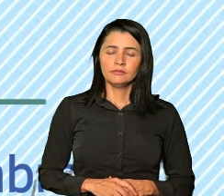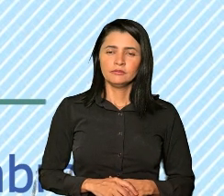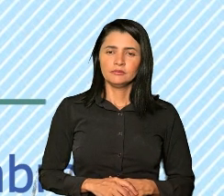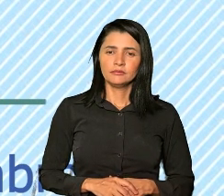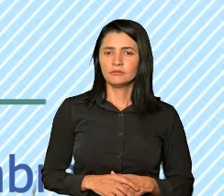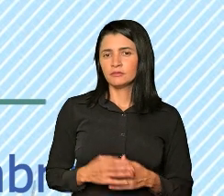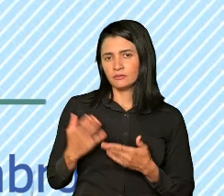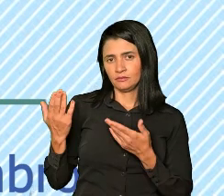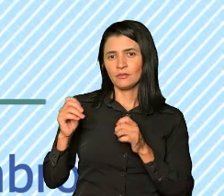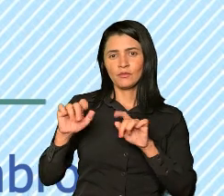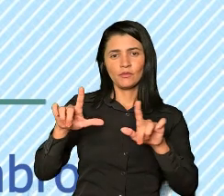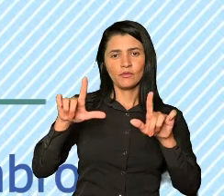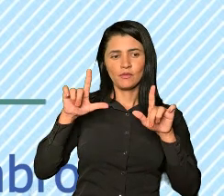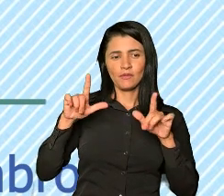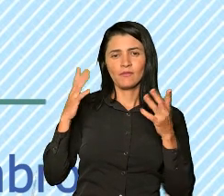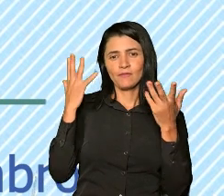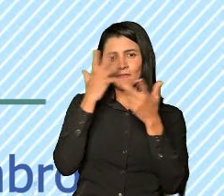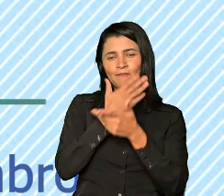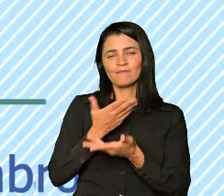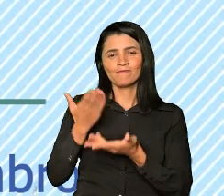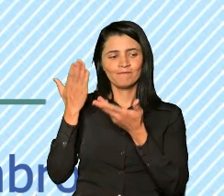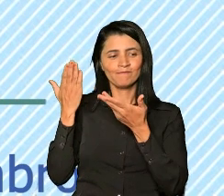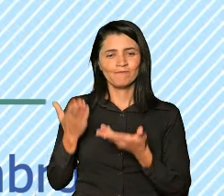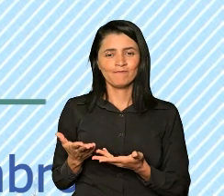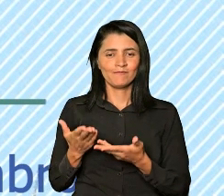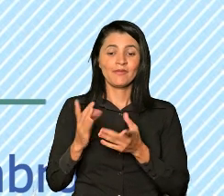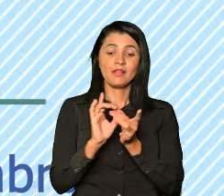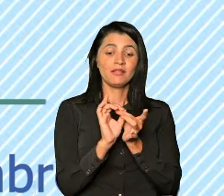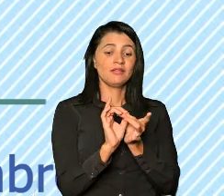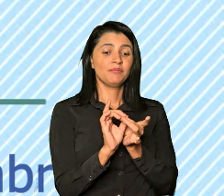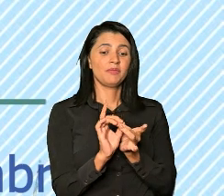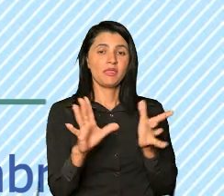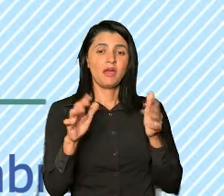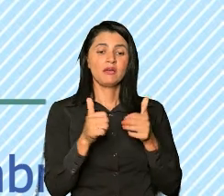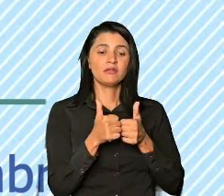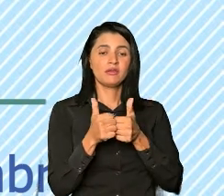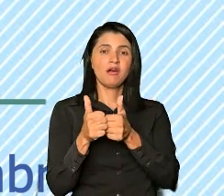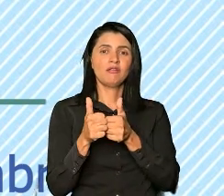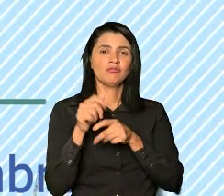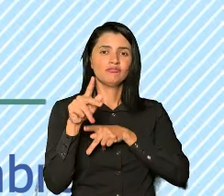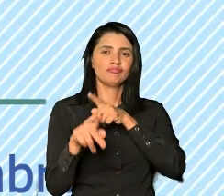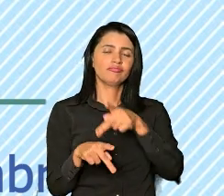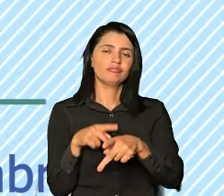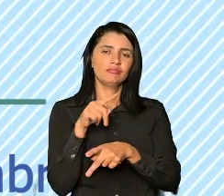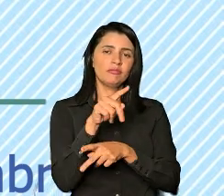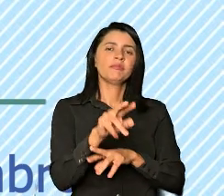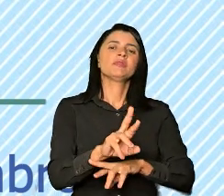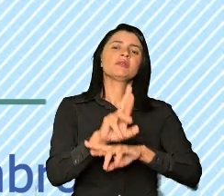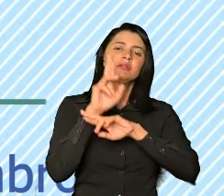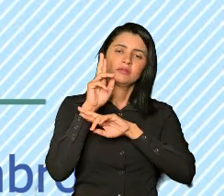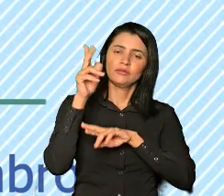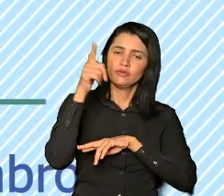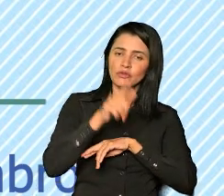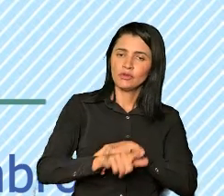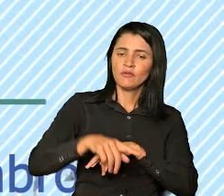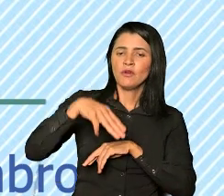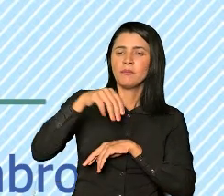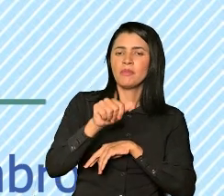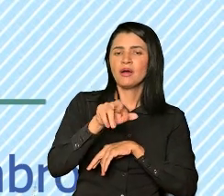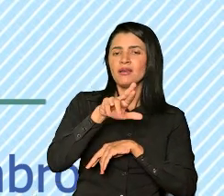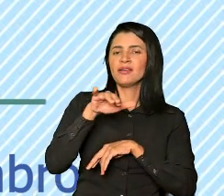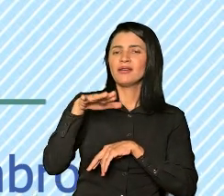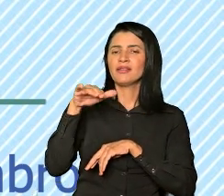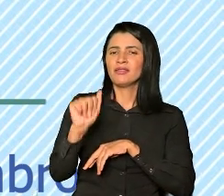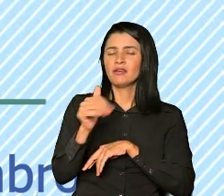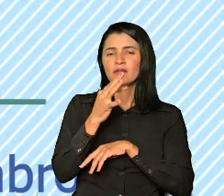Aí o belo quadro do Eugène Delacroix, A Liberdade Guiando o Povo. Mais uma representação da Marianne francesa. É